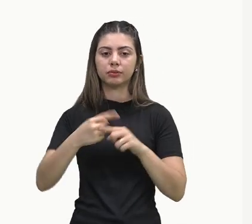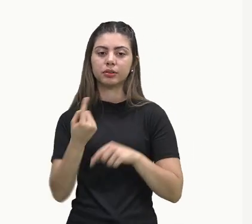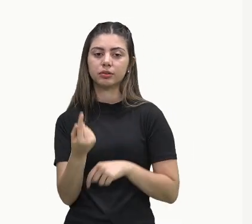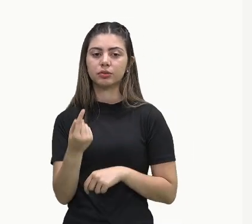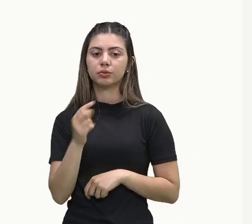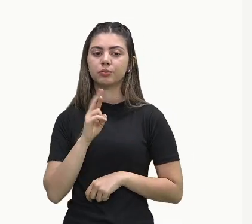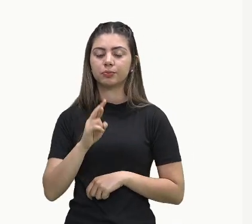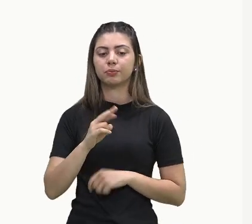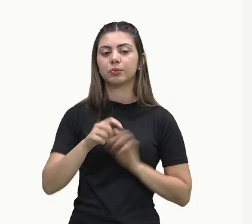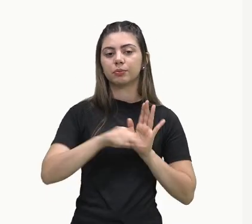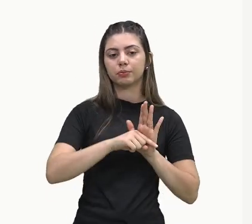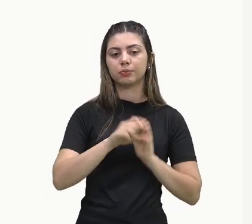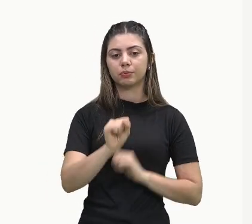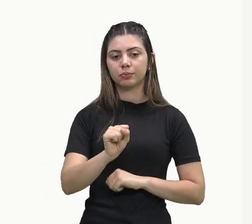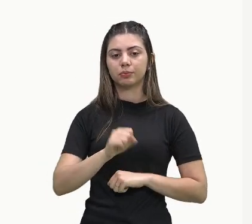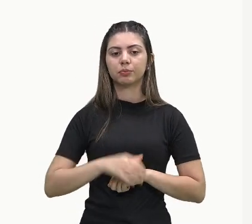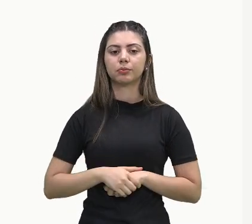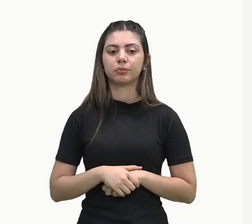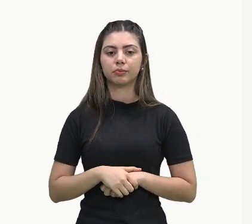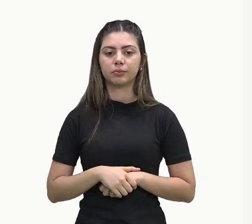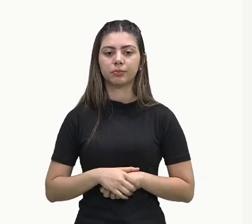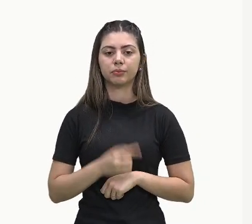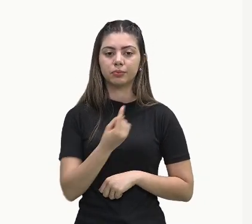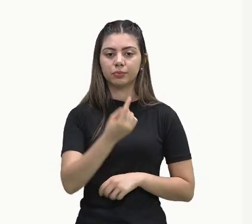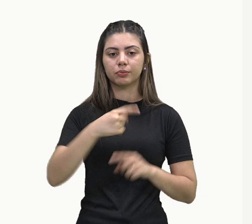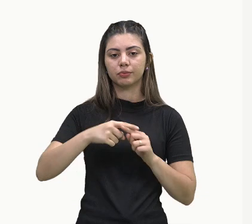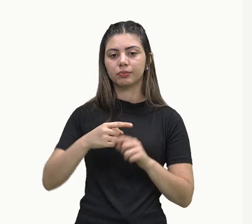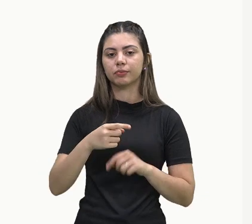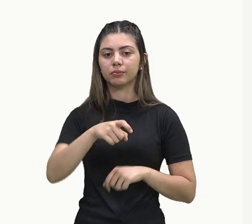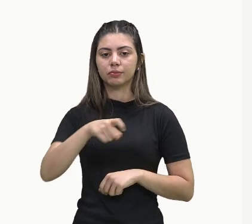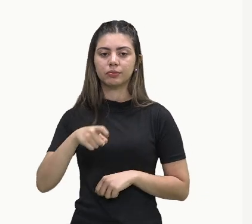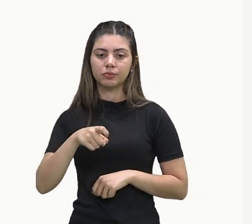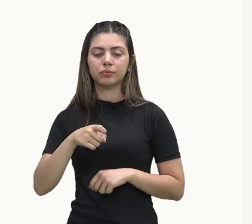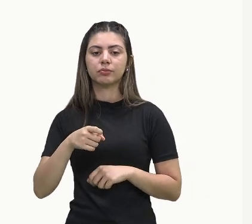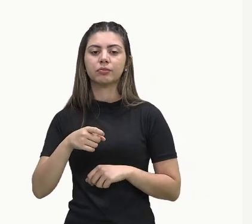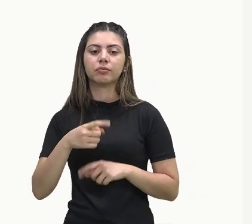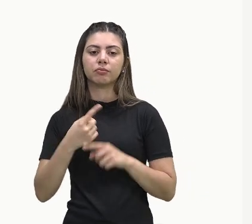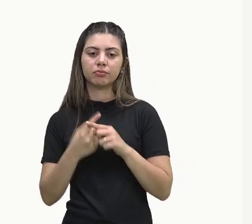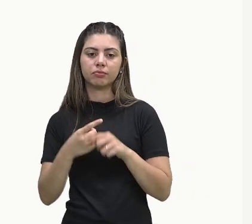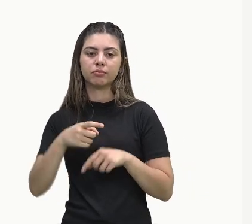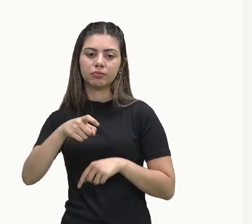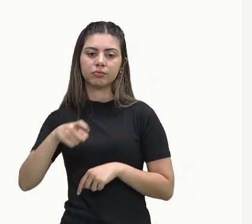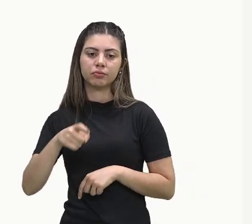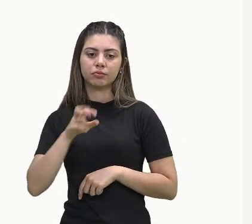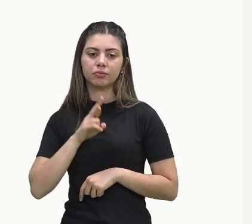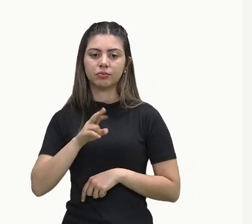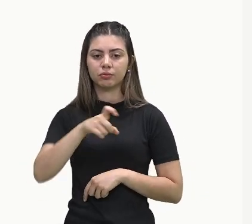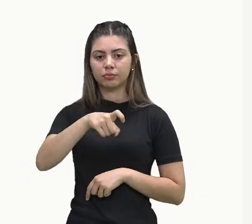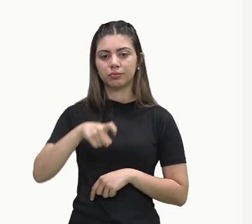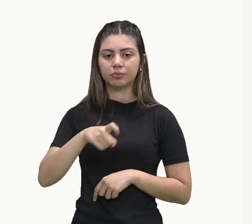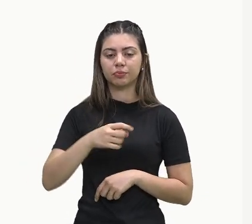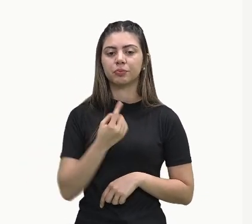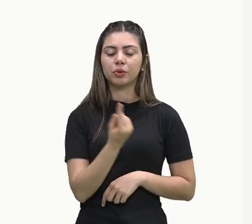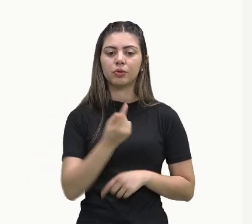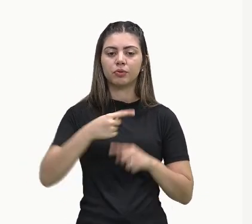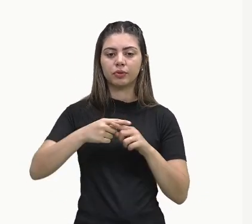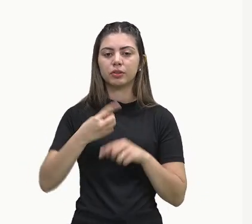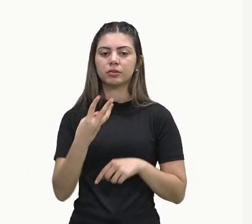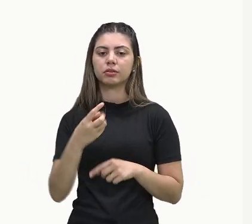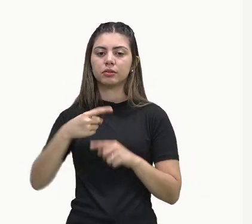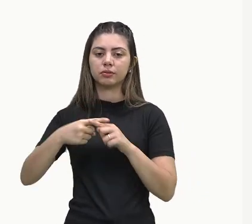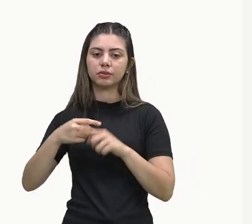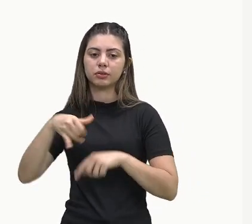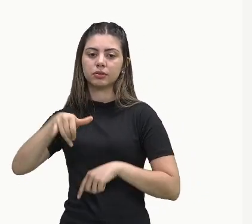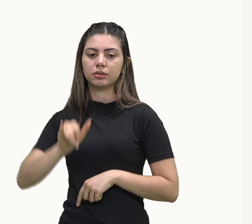1 vai dar 8 1 x x x x vai dar X 1 x 3 x